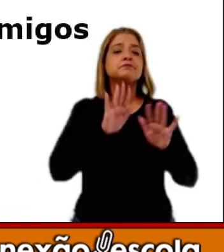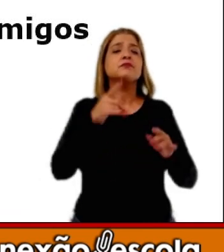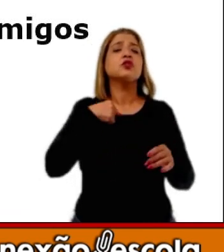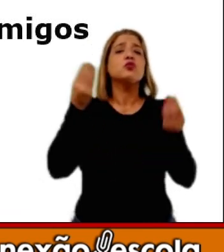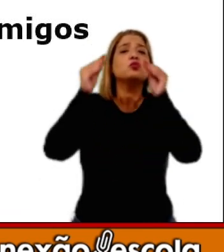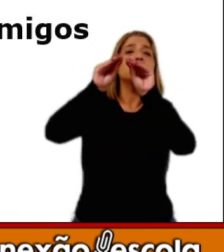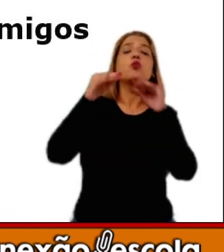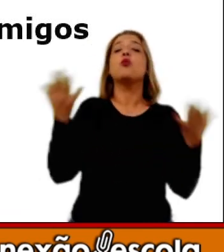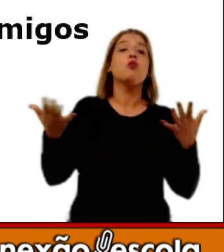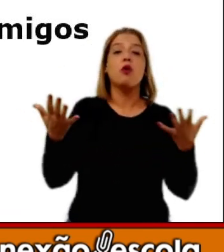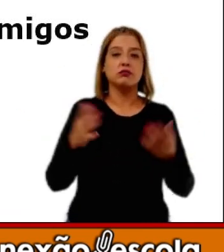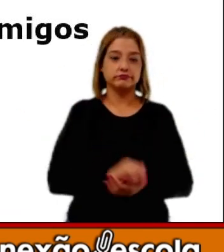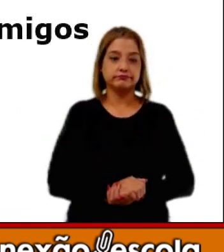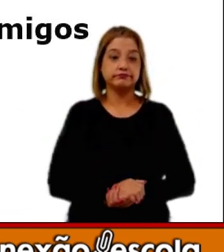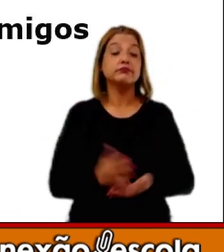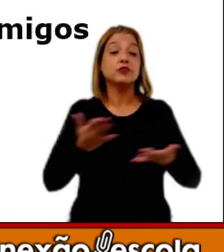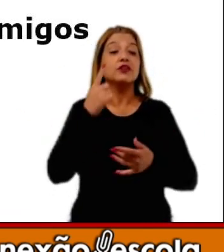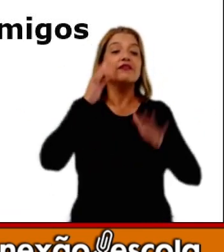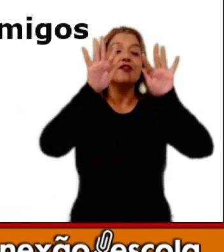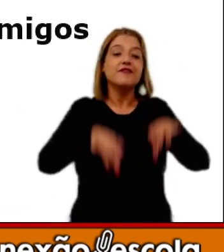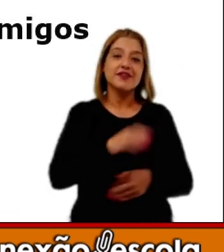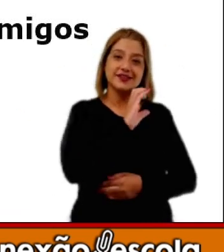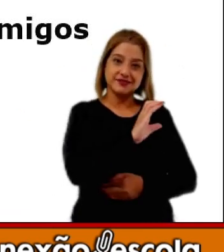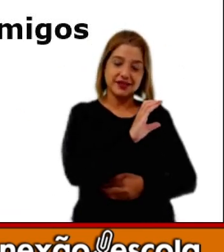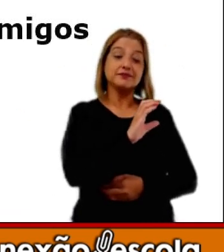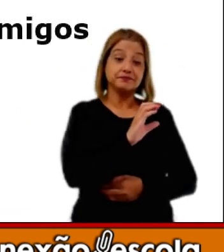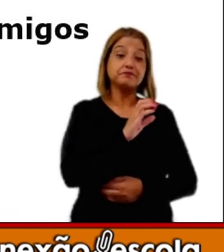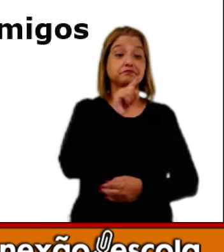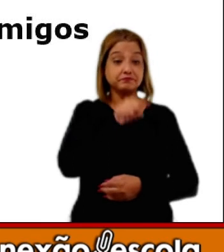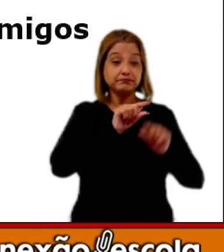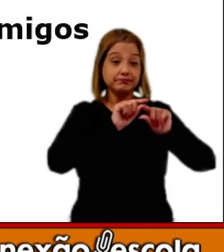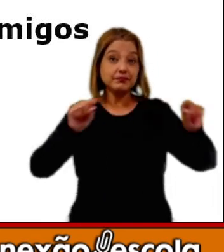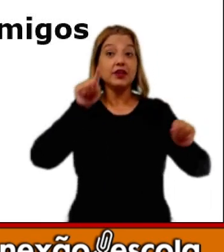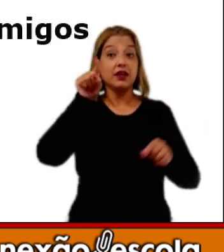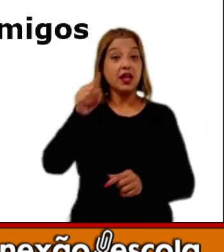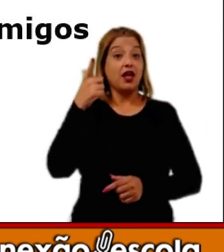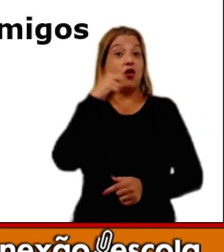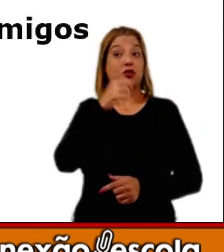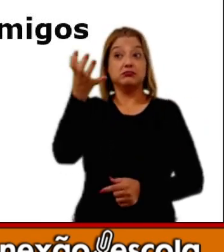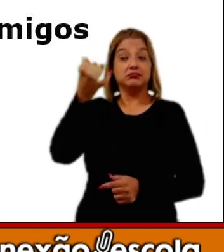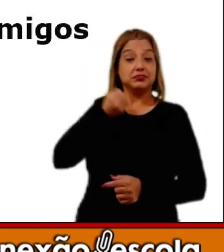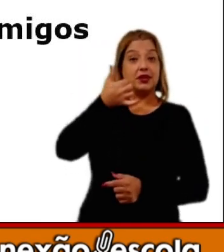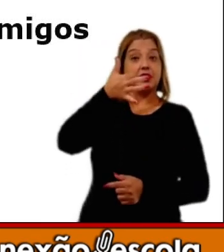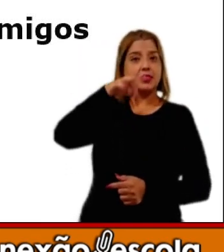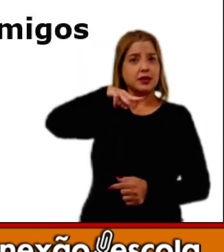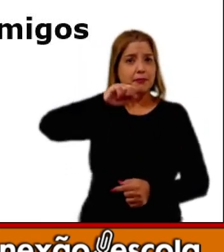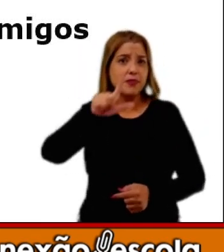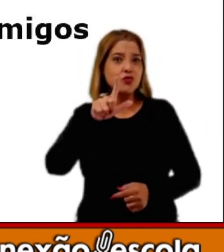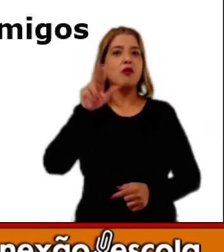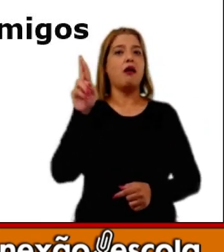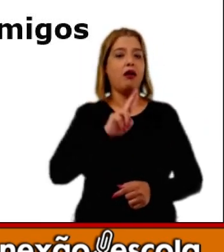frase e por fim e one thousand reais ele ganhou r$ 10000 espaço a new